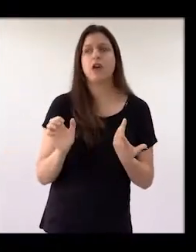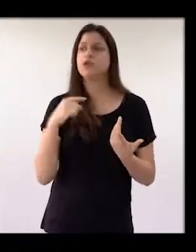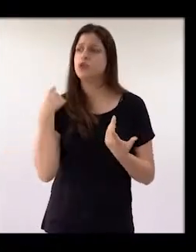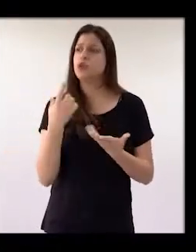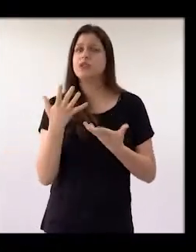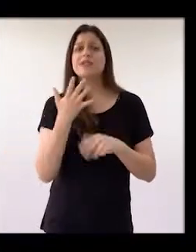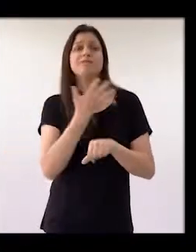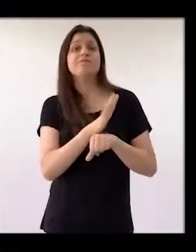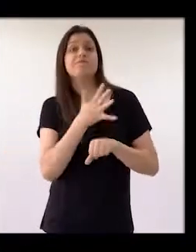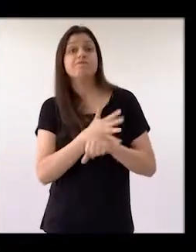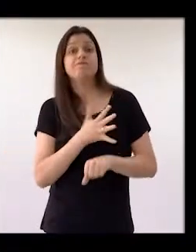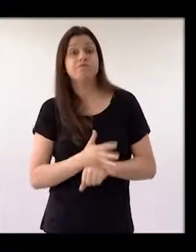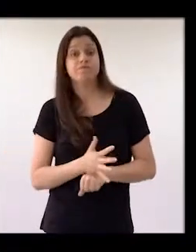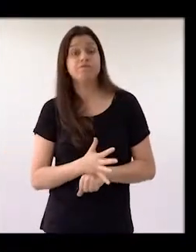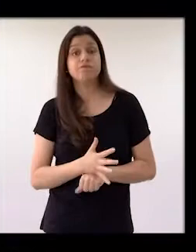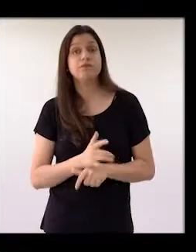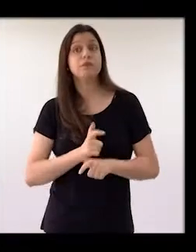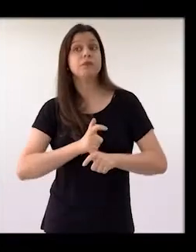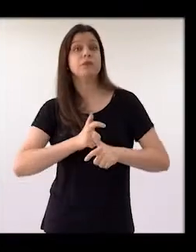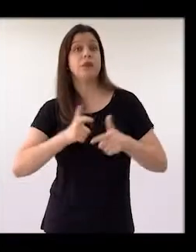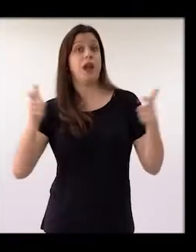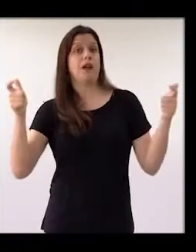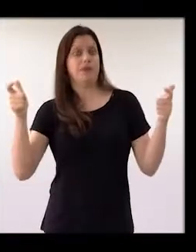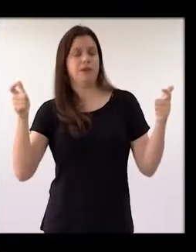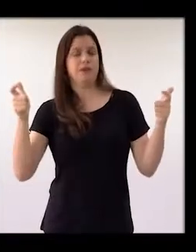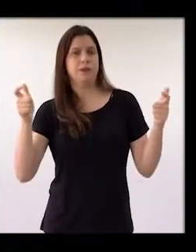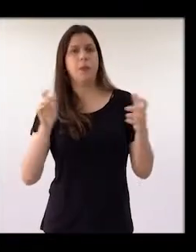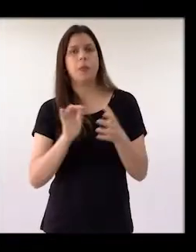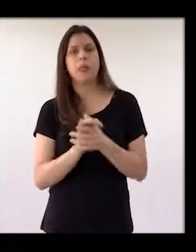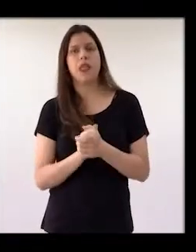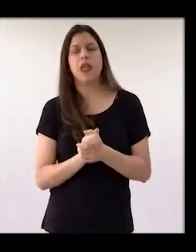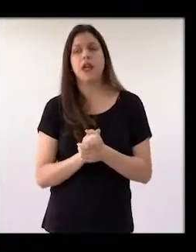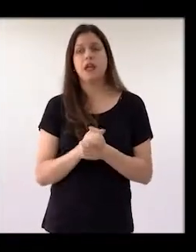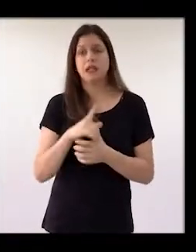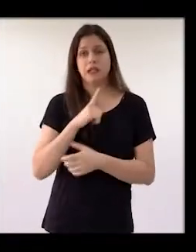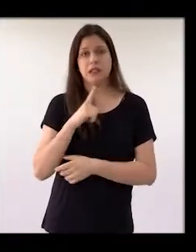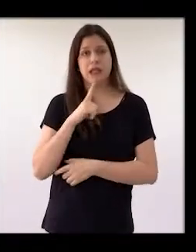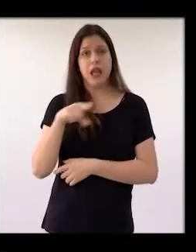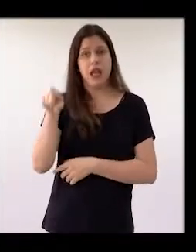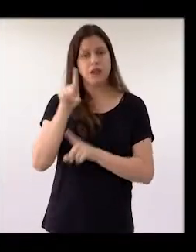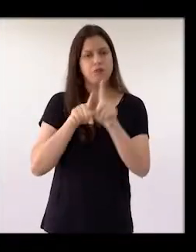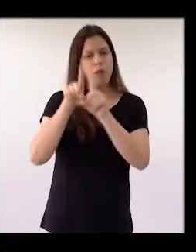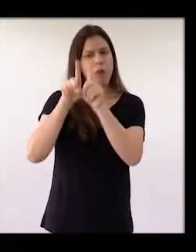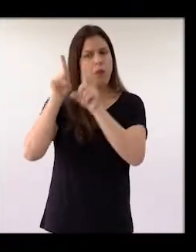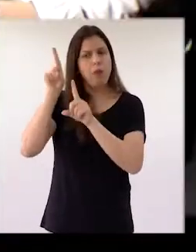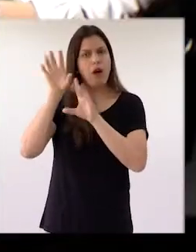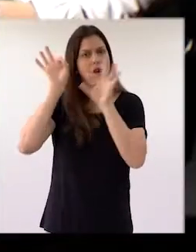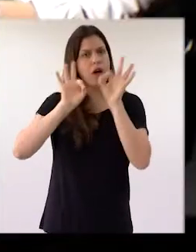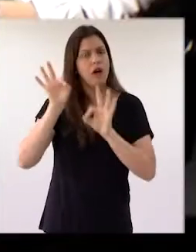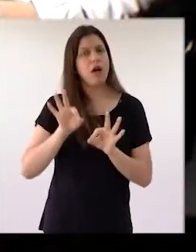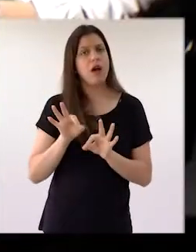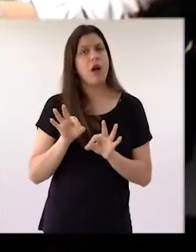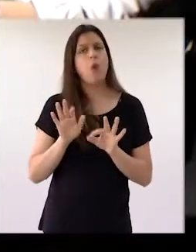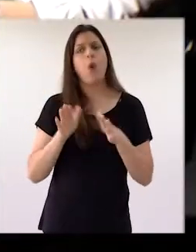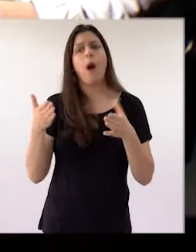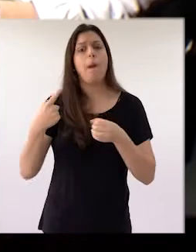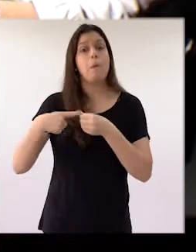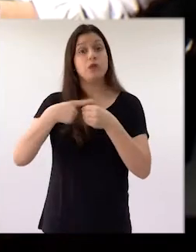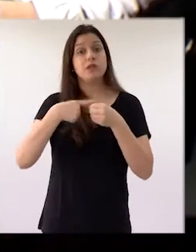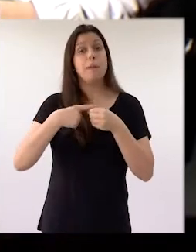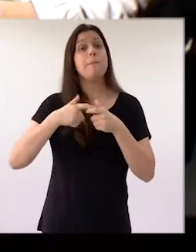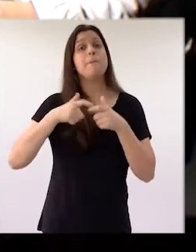queria fazer esse ensaio mais macro. Então, eu busquei, né, a partir deles, que eles realizam esse ranking, eles selecionam lá que